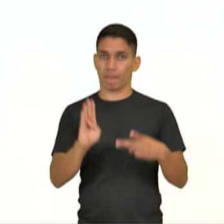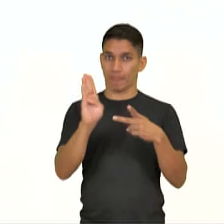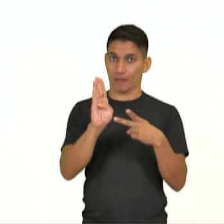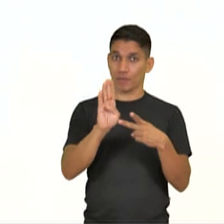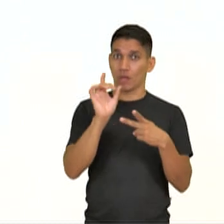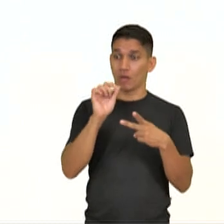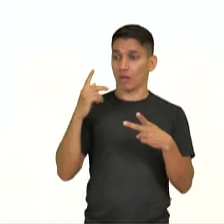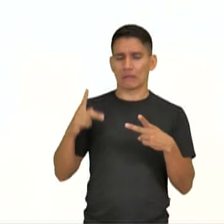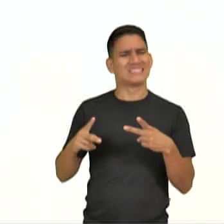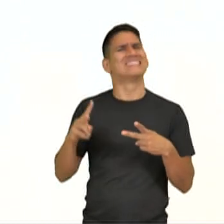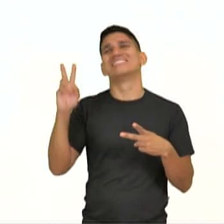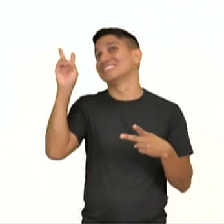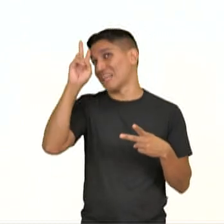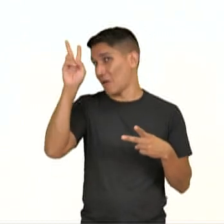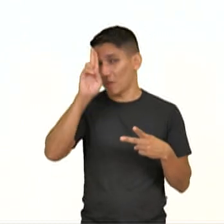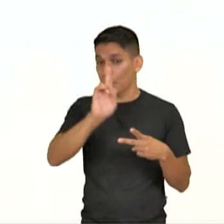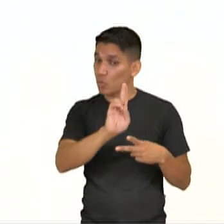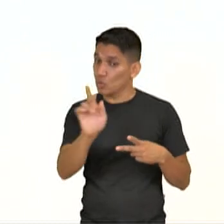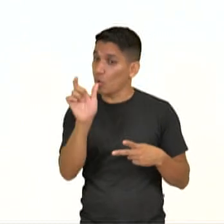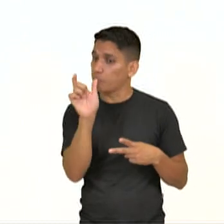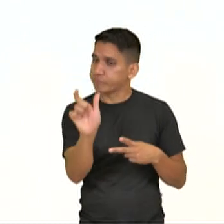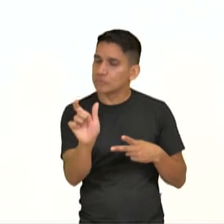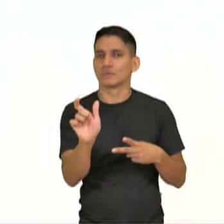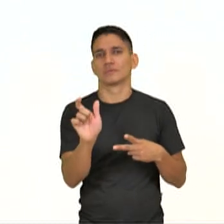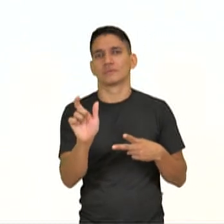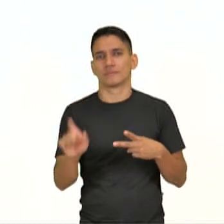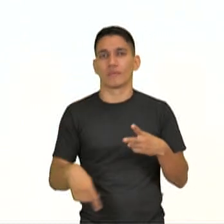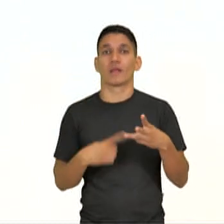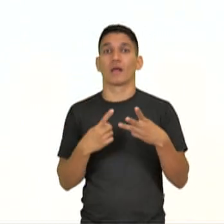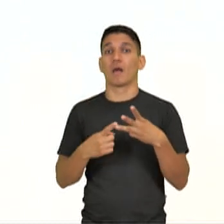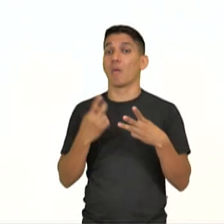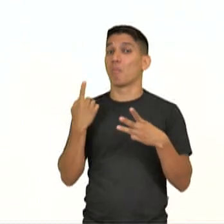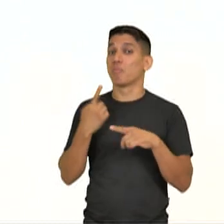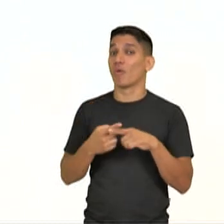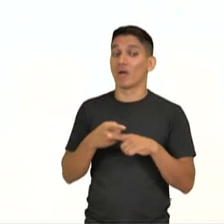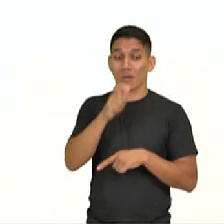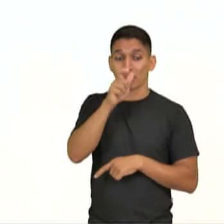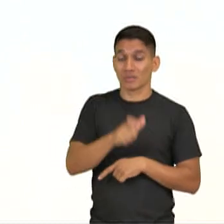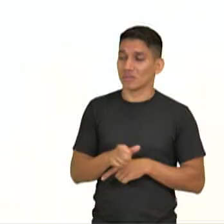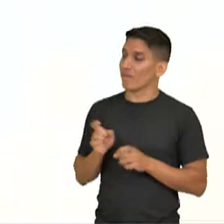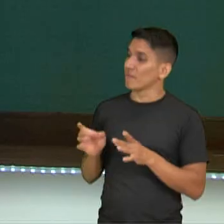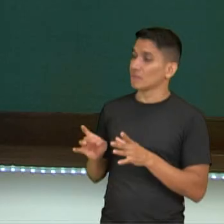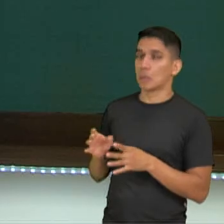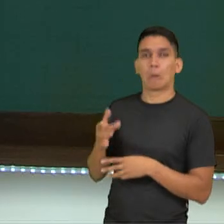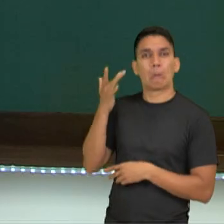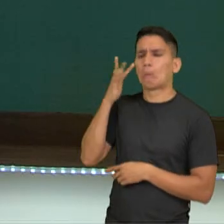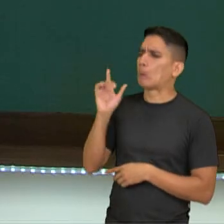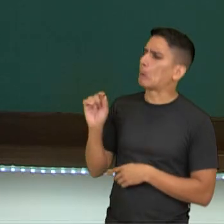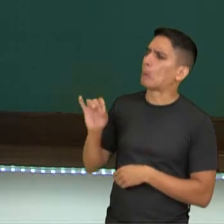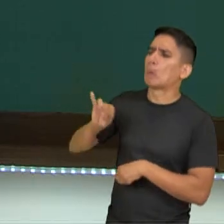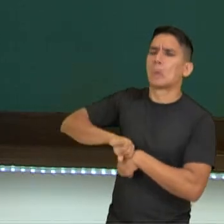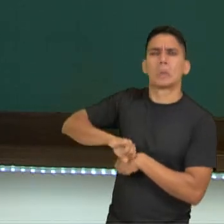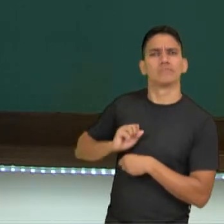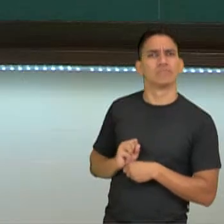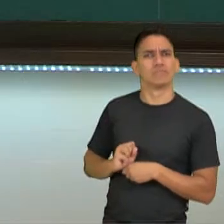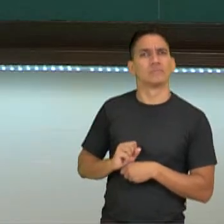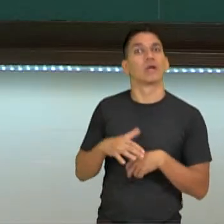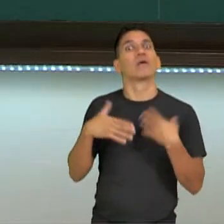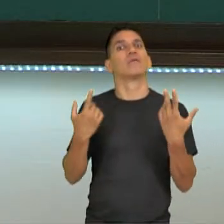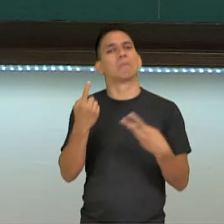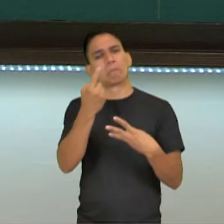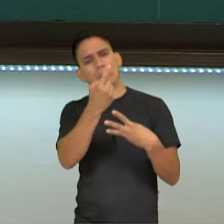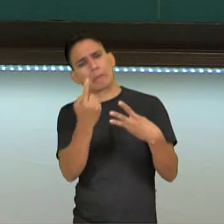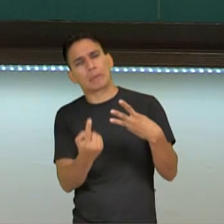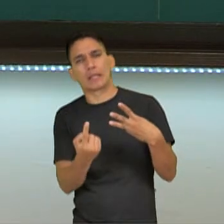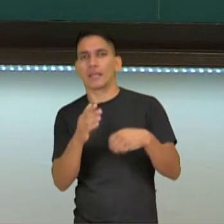ele não se lembra o nome do que quer? Ou C. Porque o vendedor desconhece o objeto da compra? E agora, pessoal,